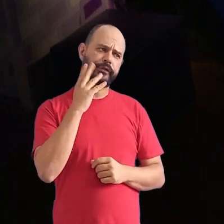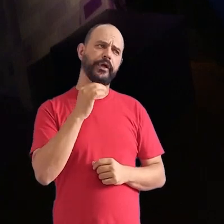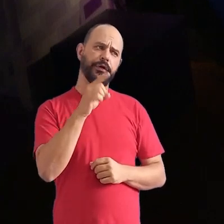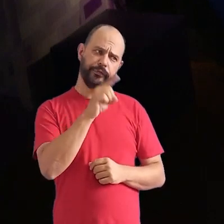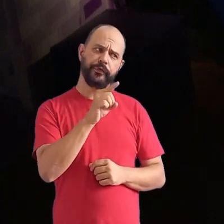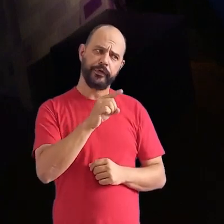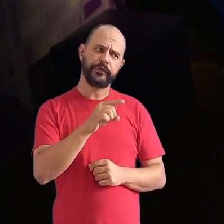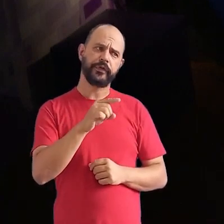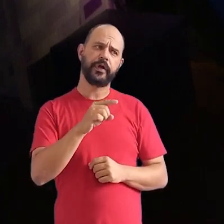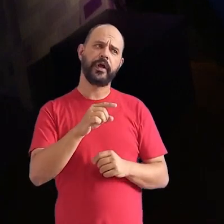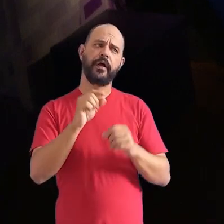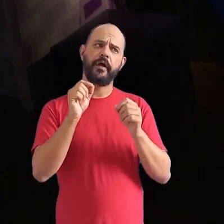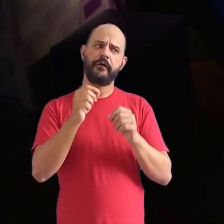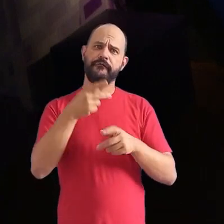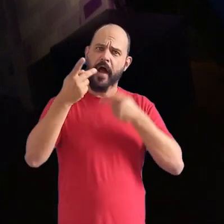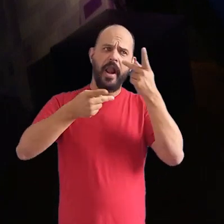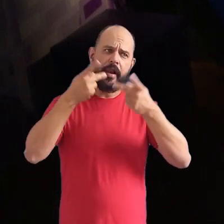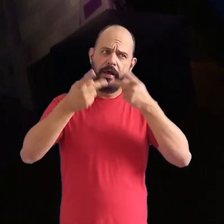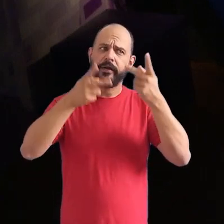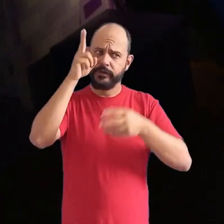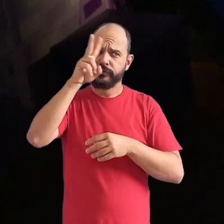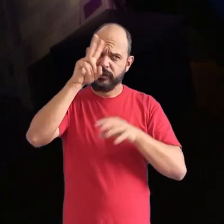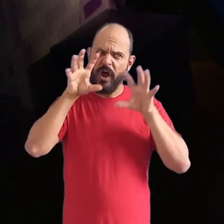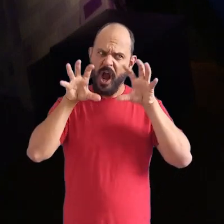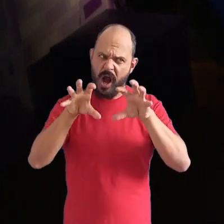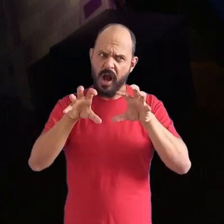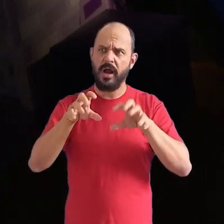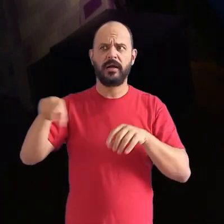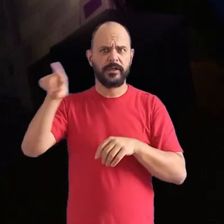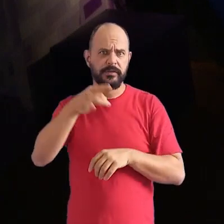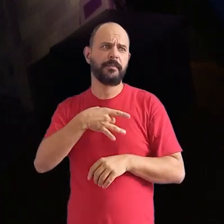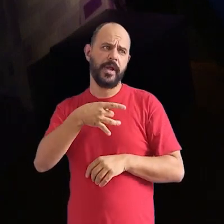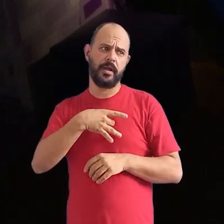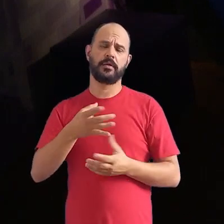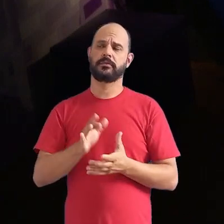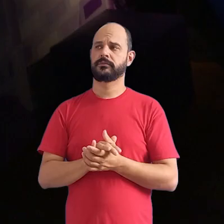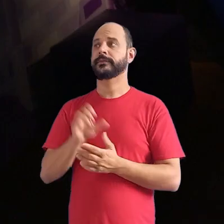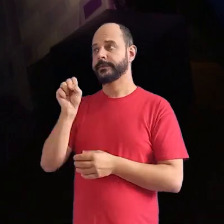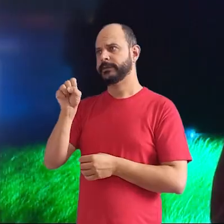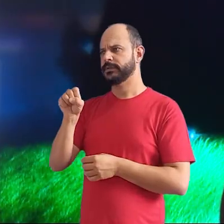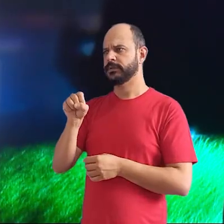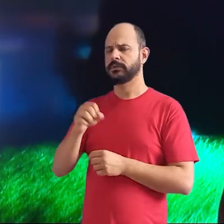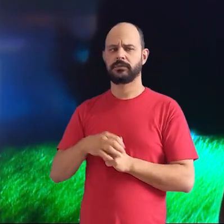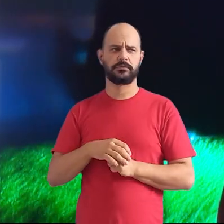Bonito, hein, dona Chicória? Assustando o pessoal com histórias de terror? Na verdade, eu estou